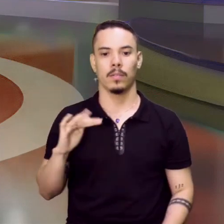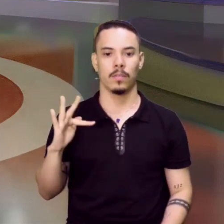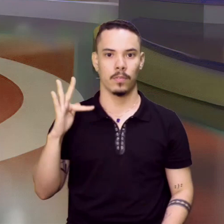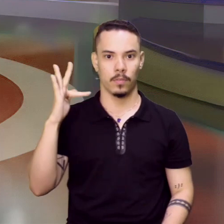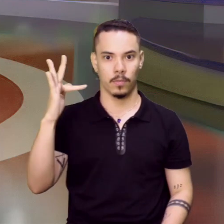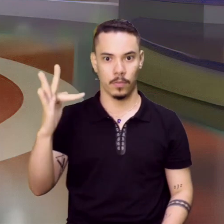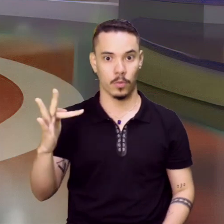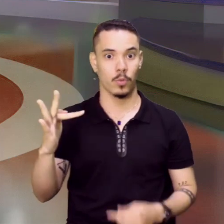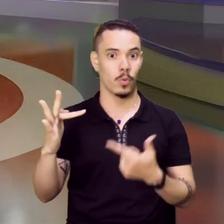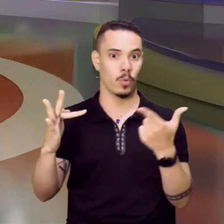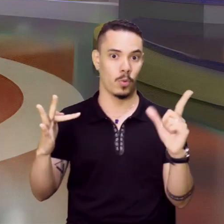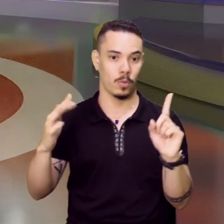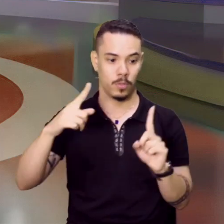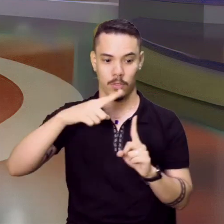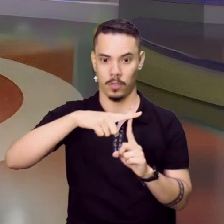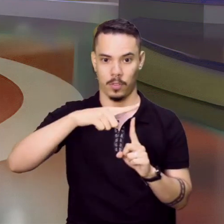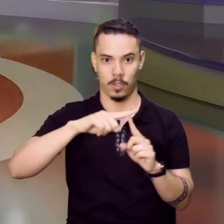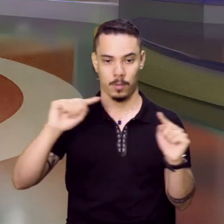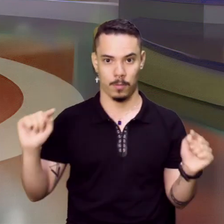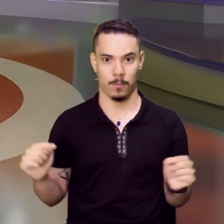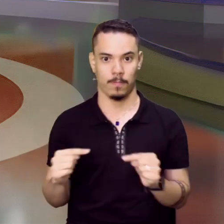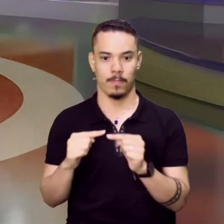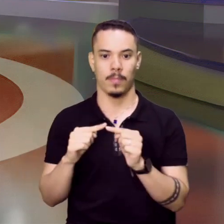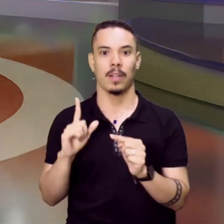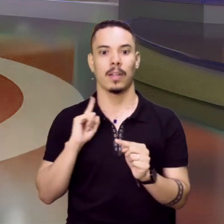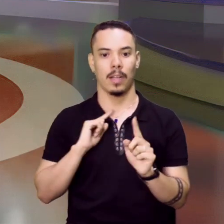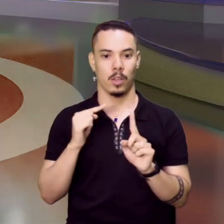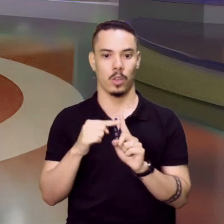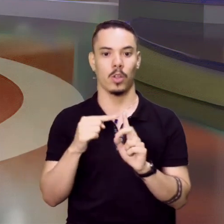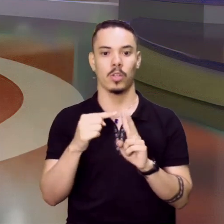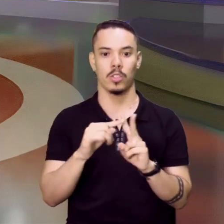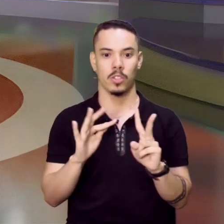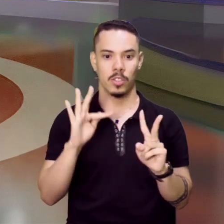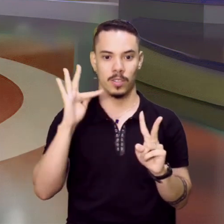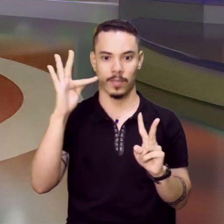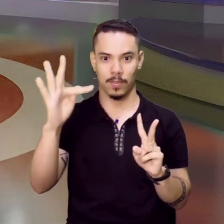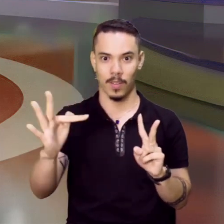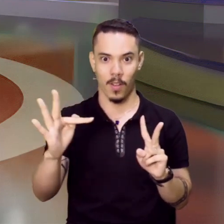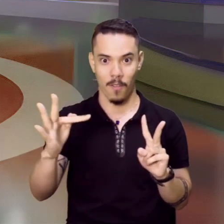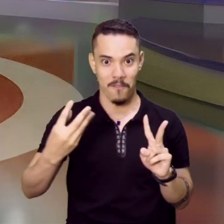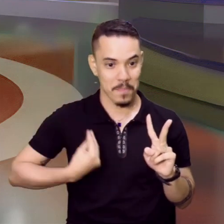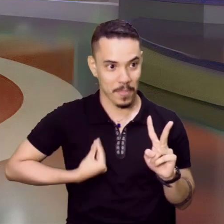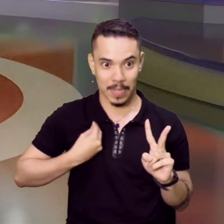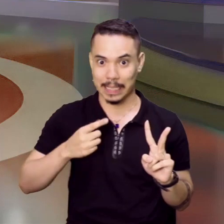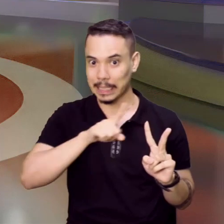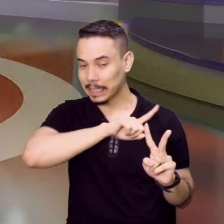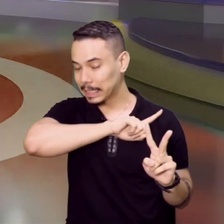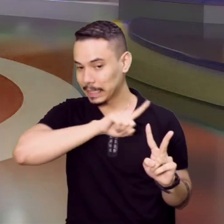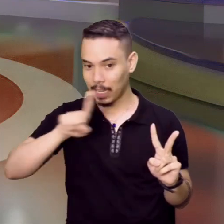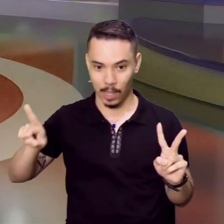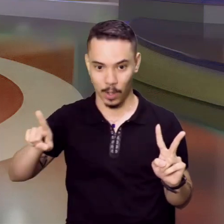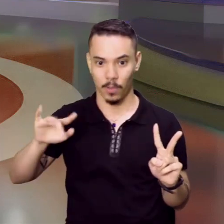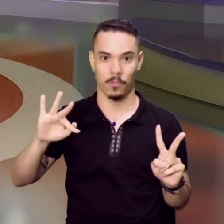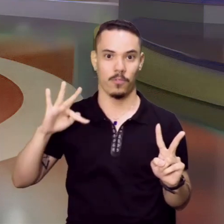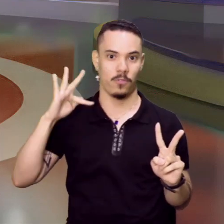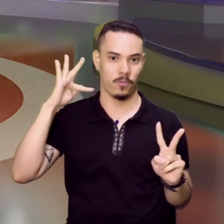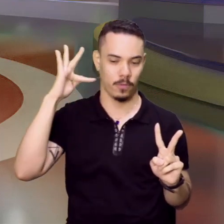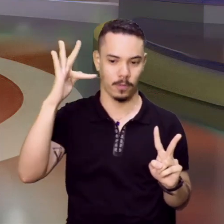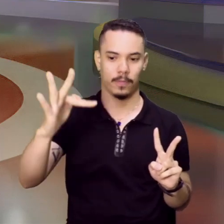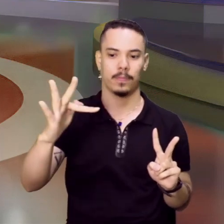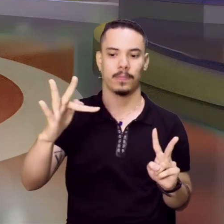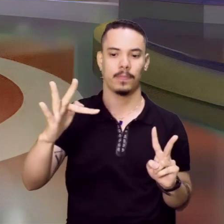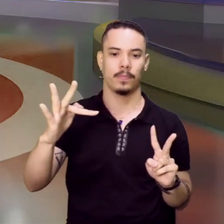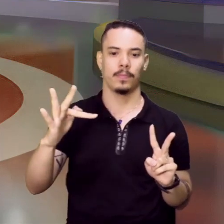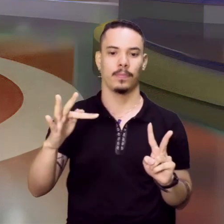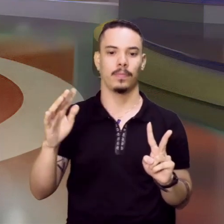Going to Então temos dois tipos de futuro nenhum deles é no presente tá gente futuro futuro é uma coisa presente é outra então futuro